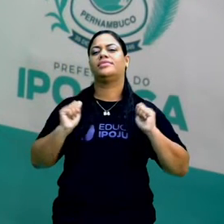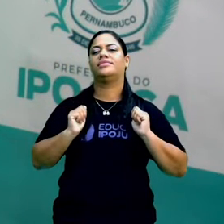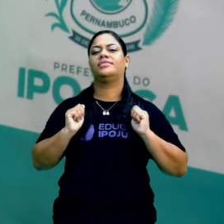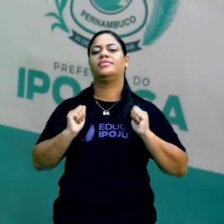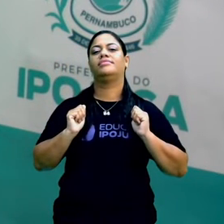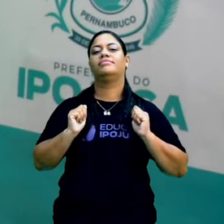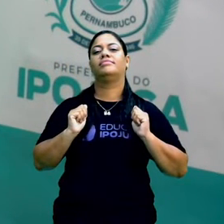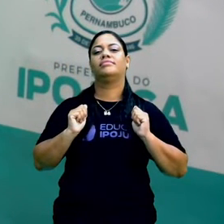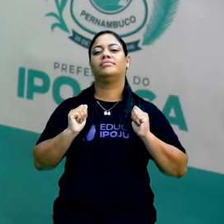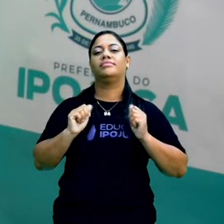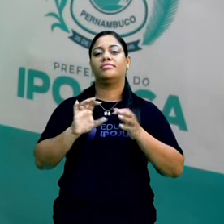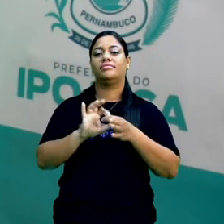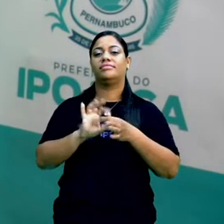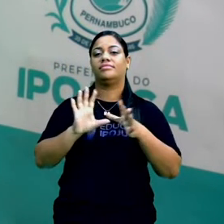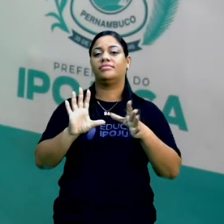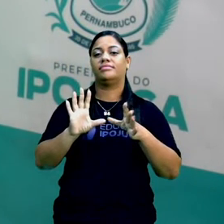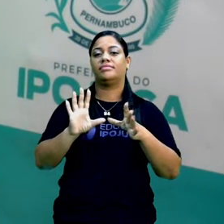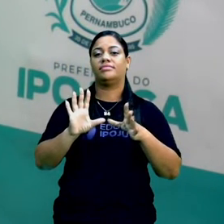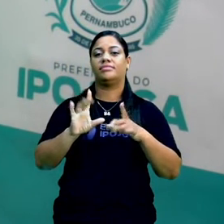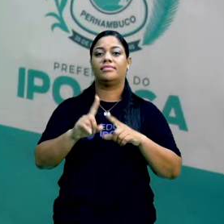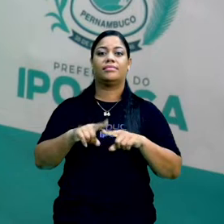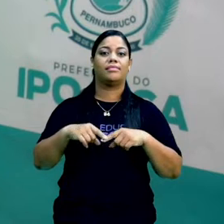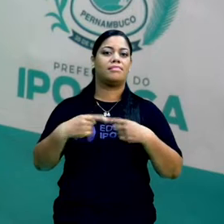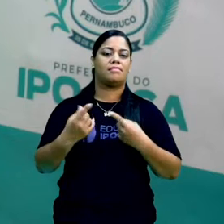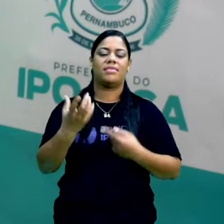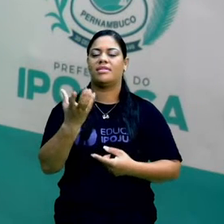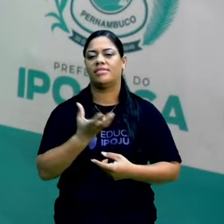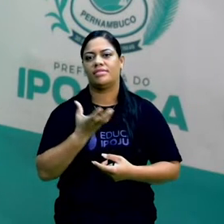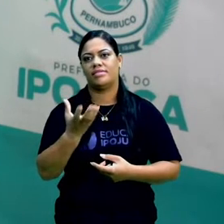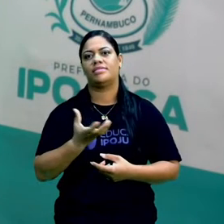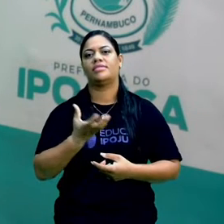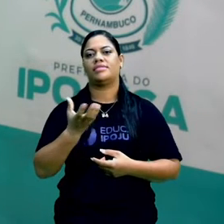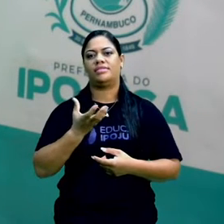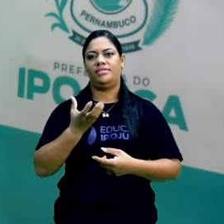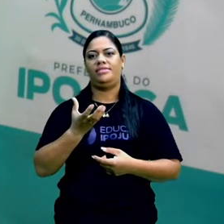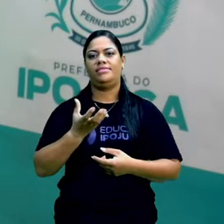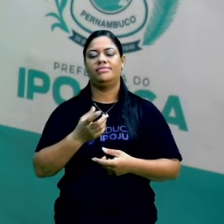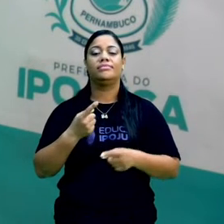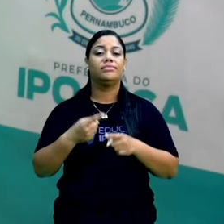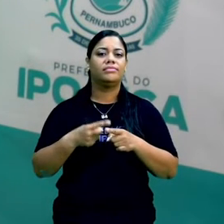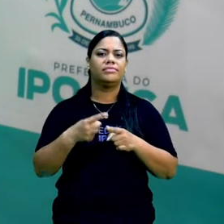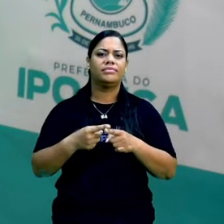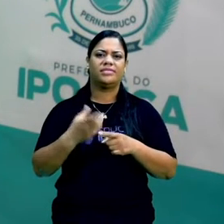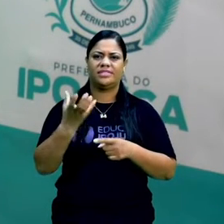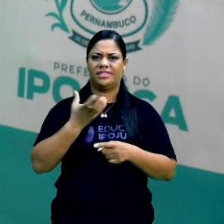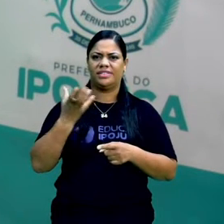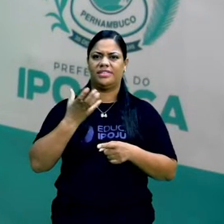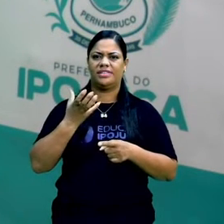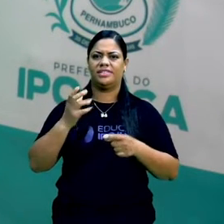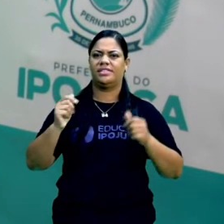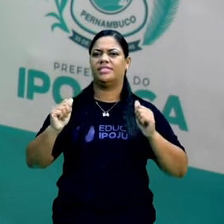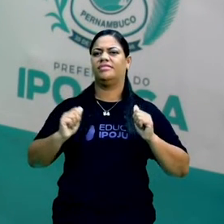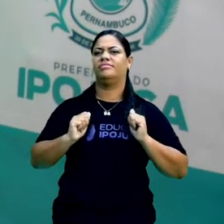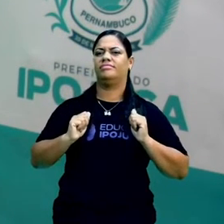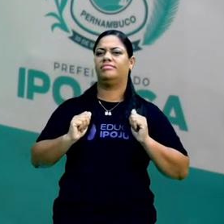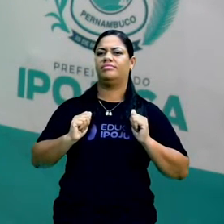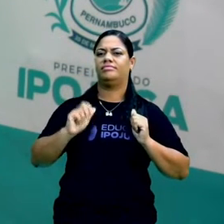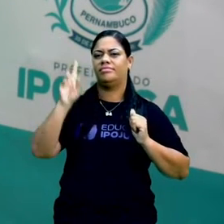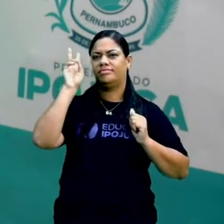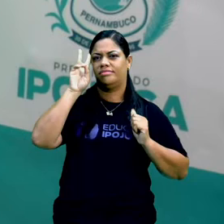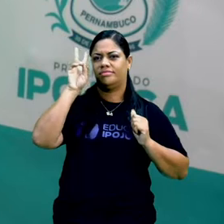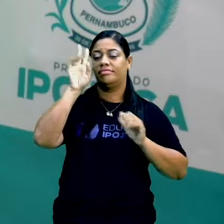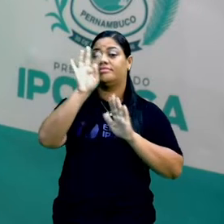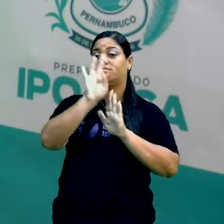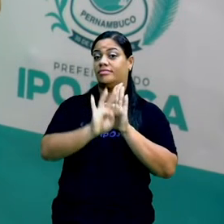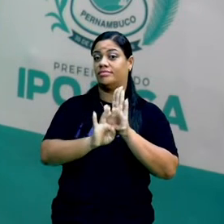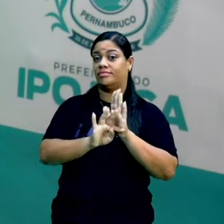o ar. Mas era tudo isso que ele planejou. Por que será que ele planejou isso mesmo? Lembrando do